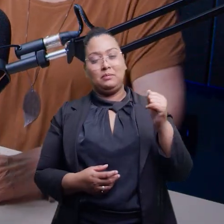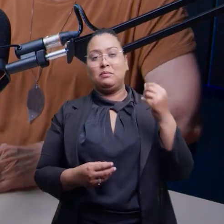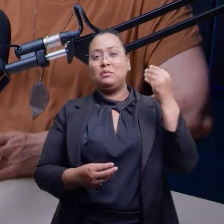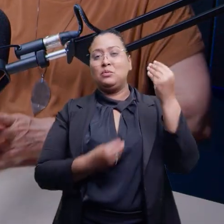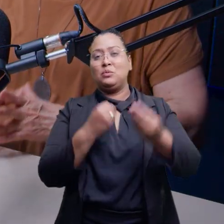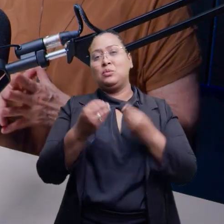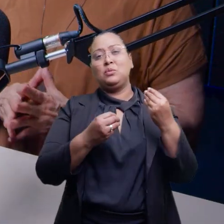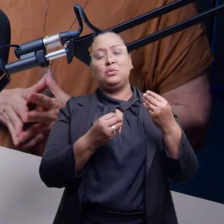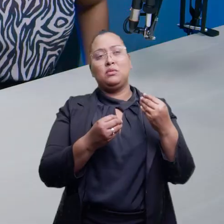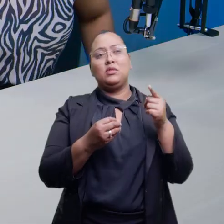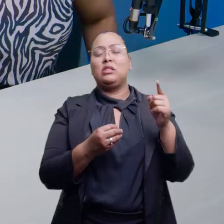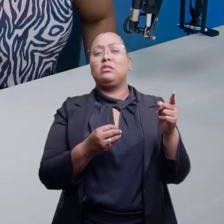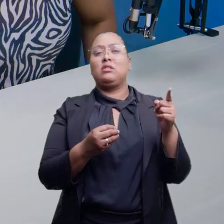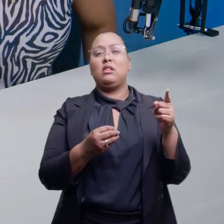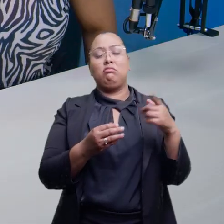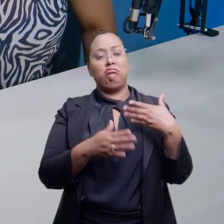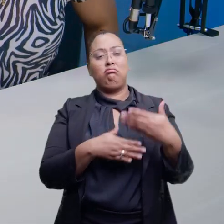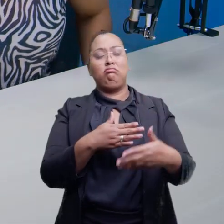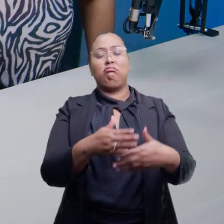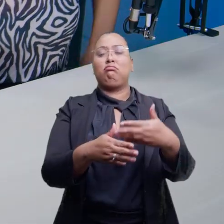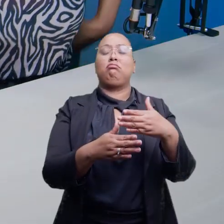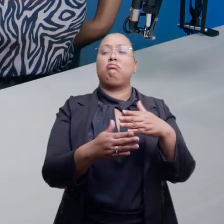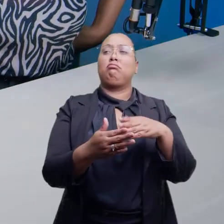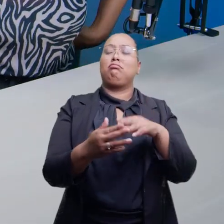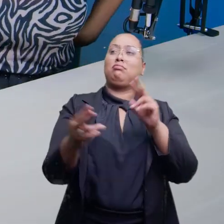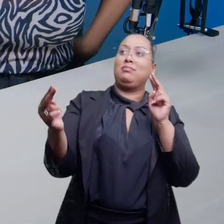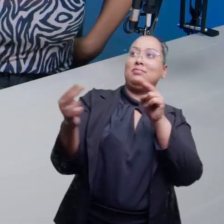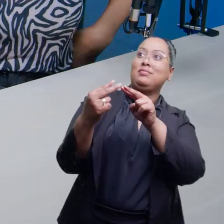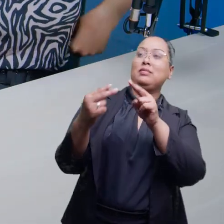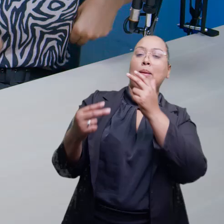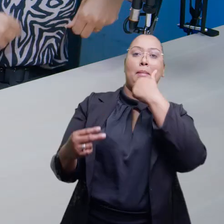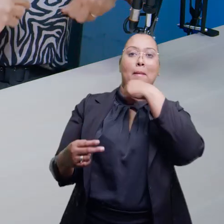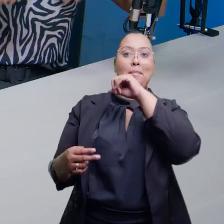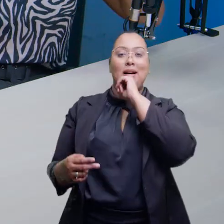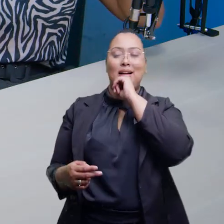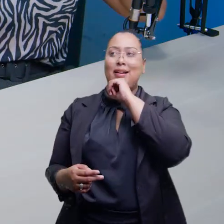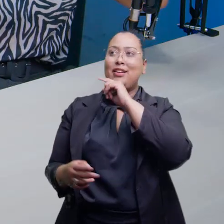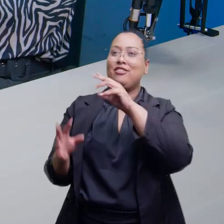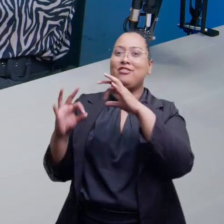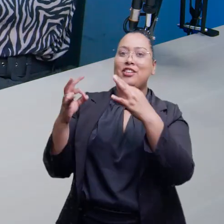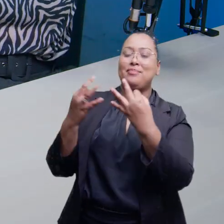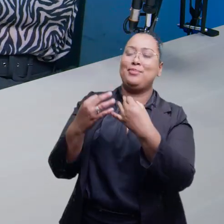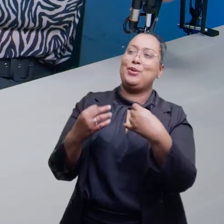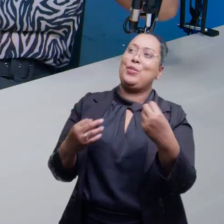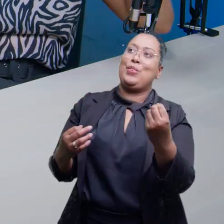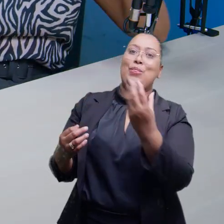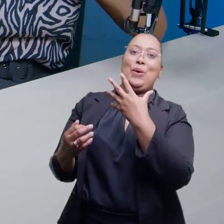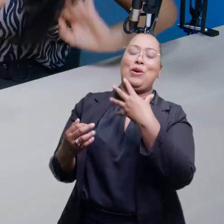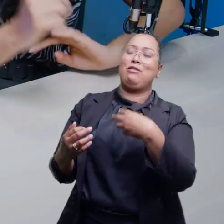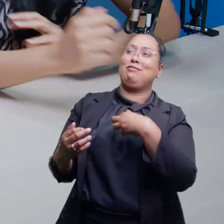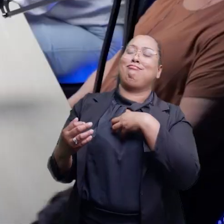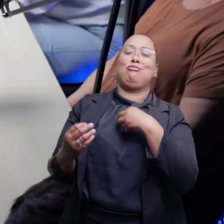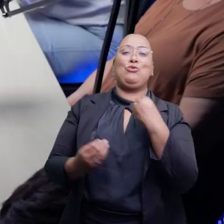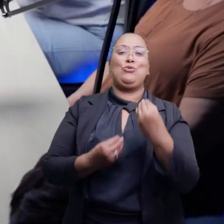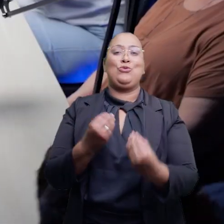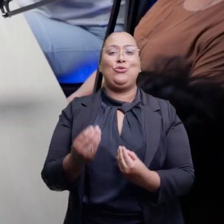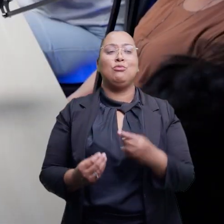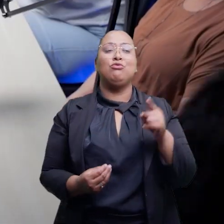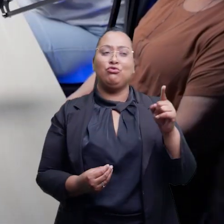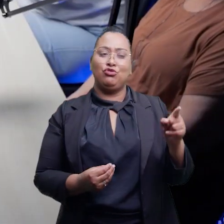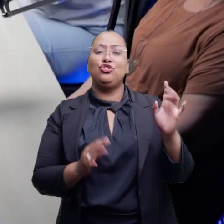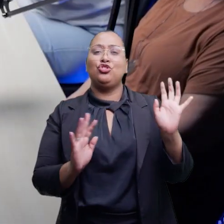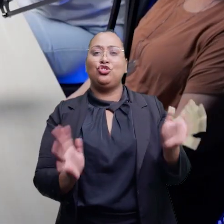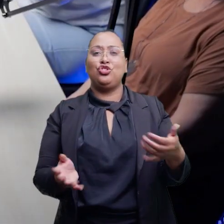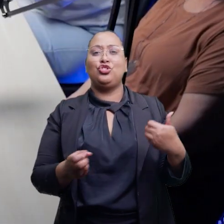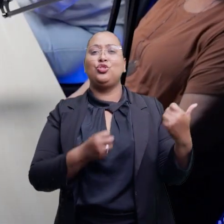Natália, como é que foi esse processo de encontro com a sua mãe, né? Com a sua nova família. Você já trouxe